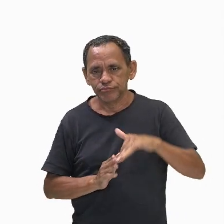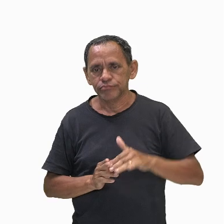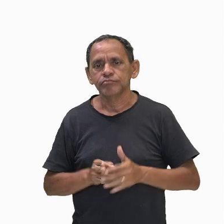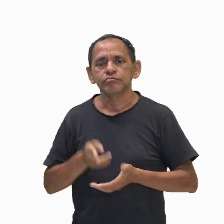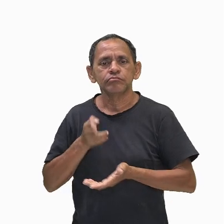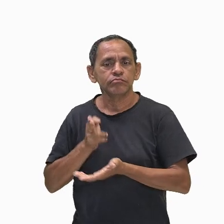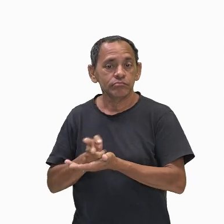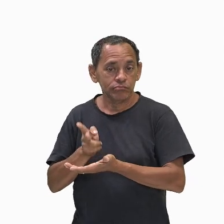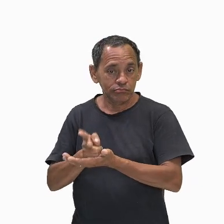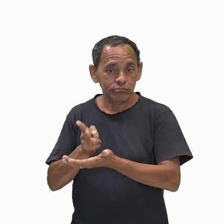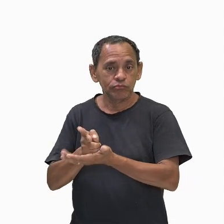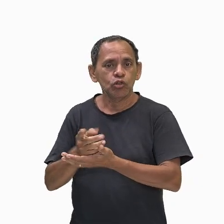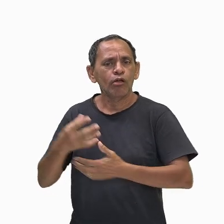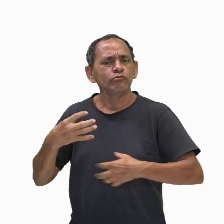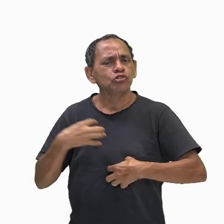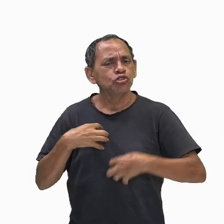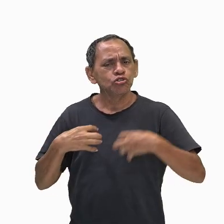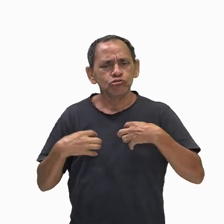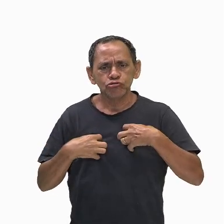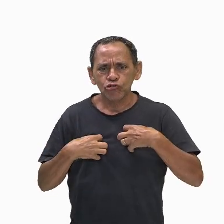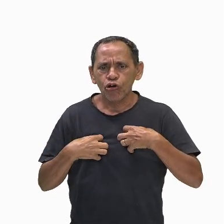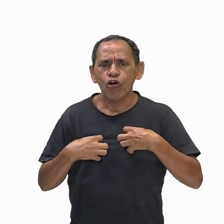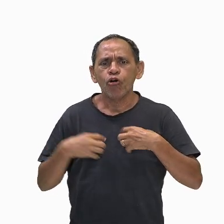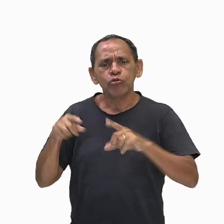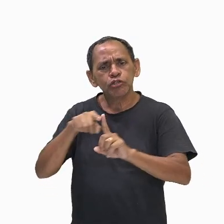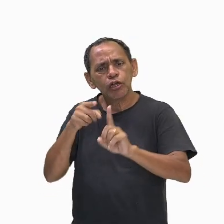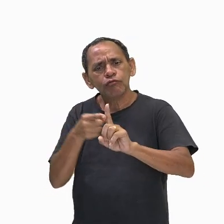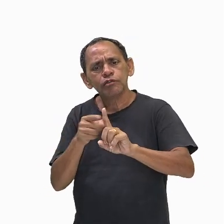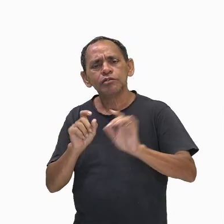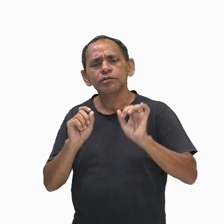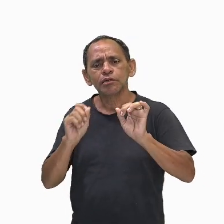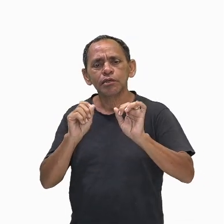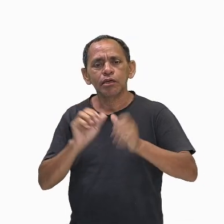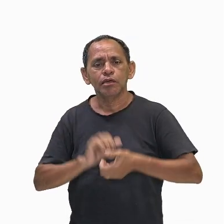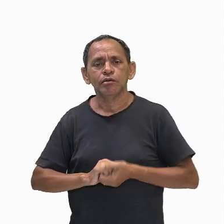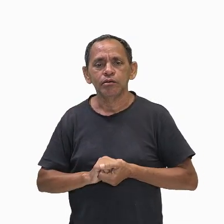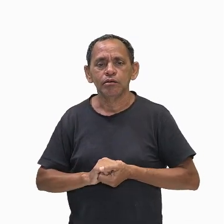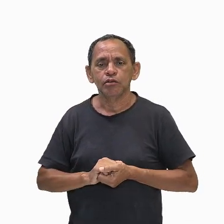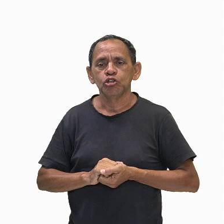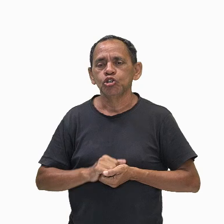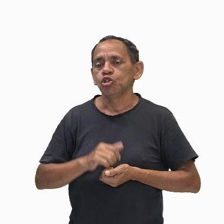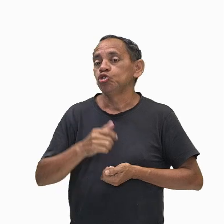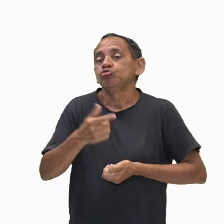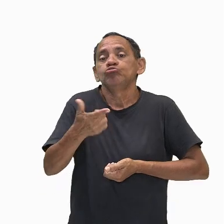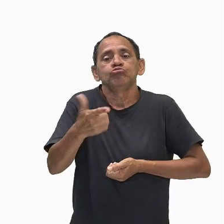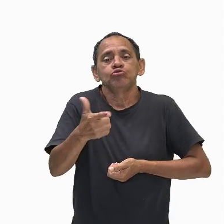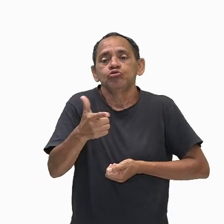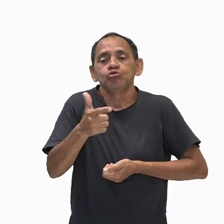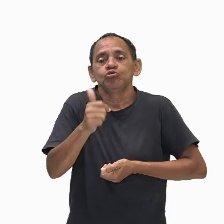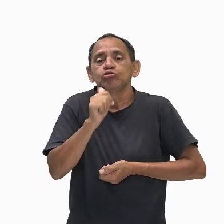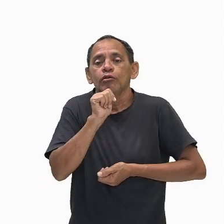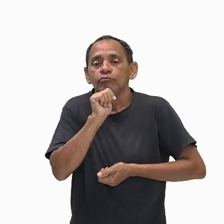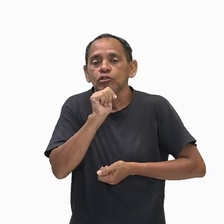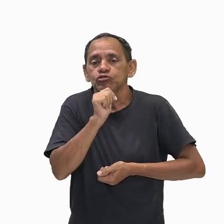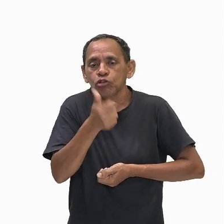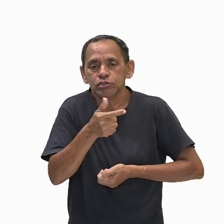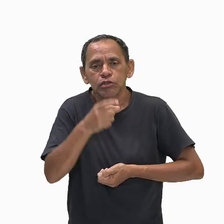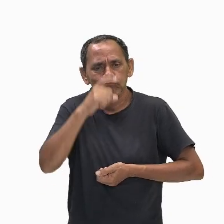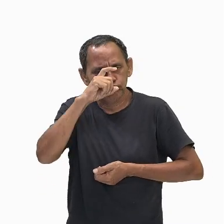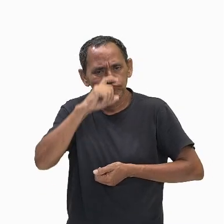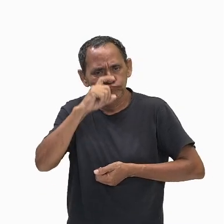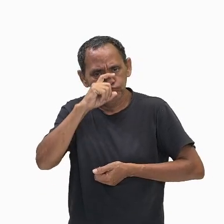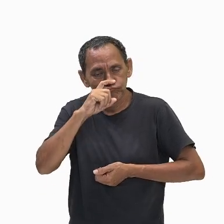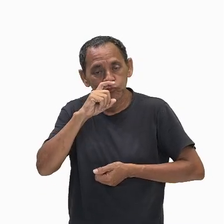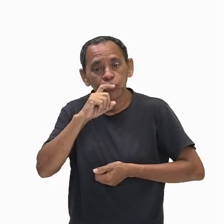os sintomas dessa gravidez, é o quê? A ausência da menstruação, que deve ser no início, mas